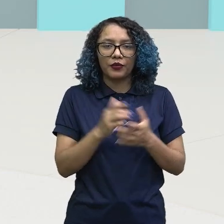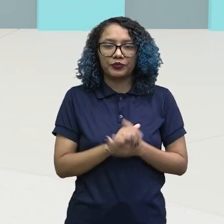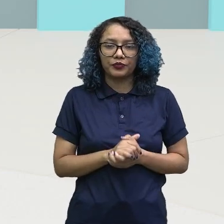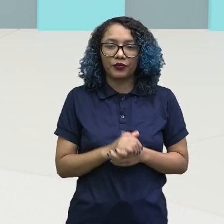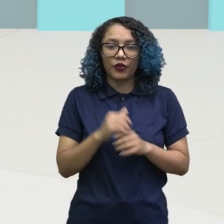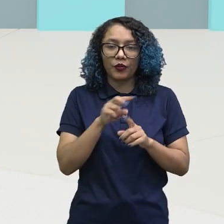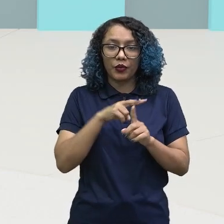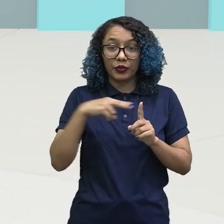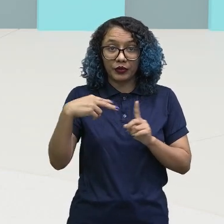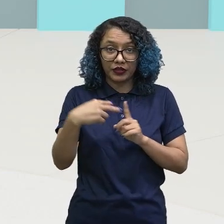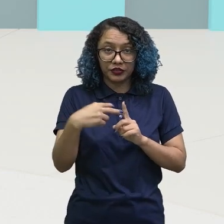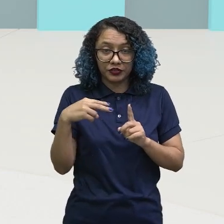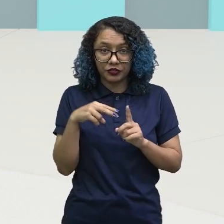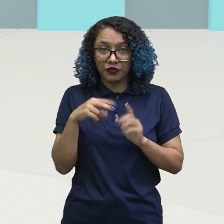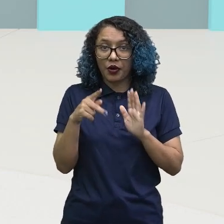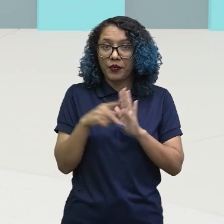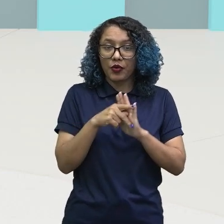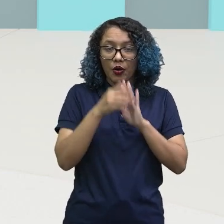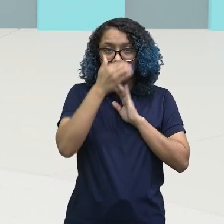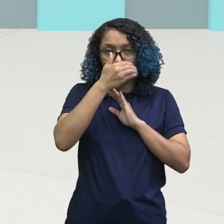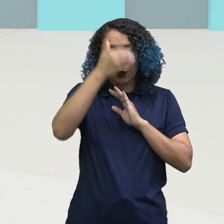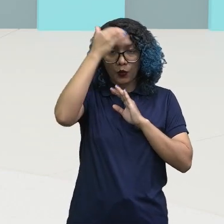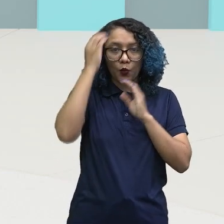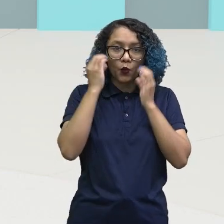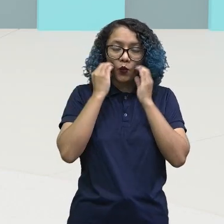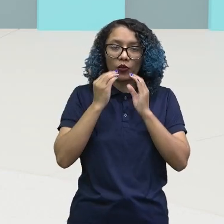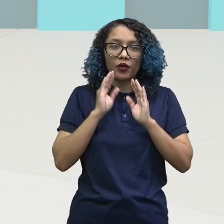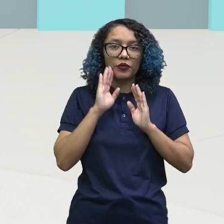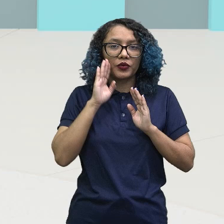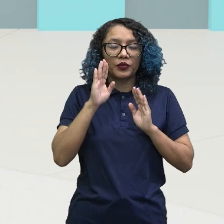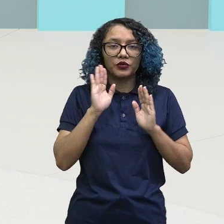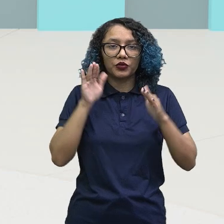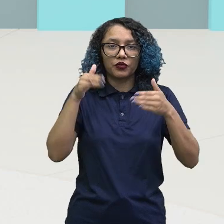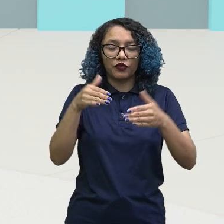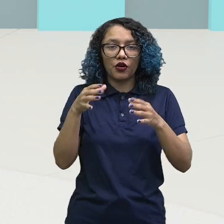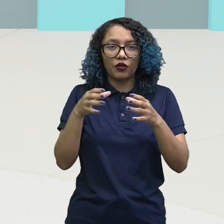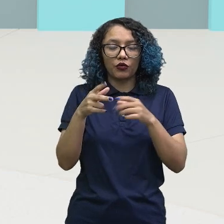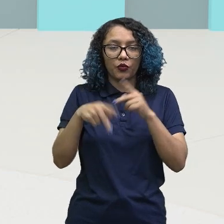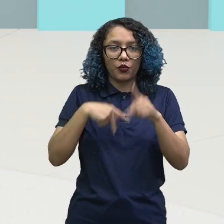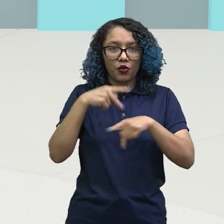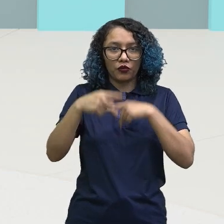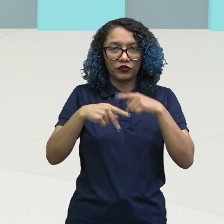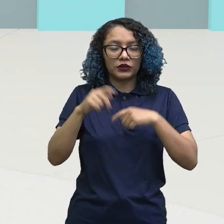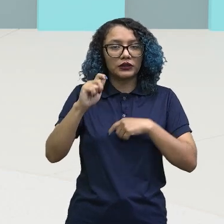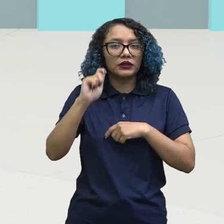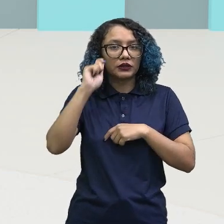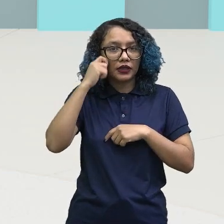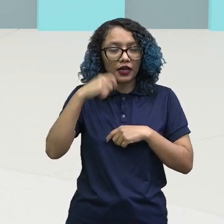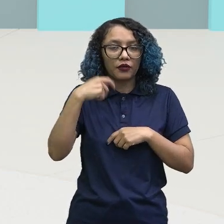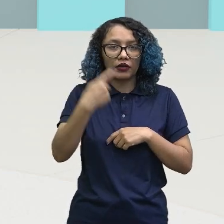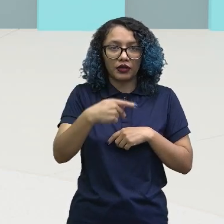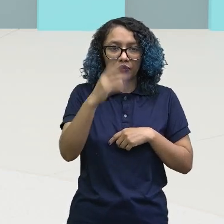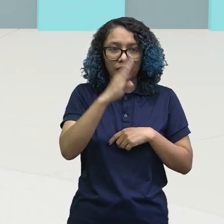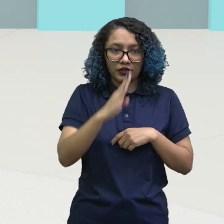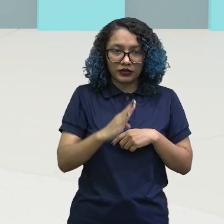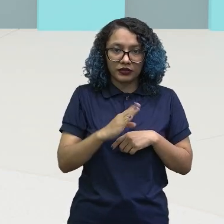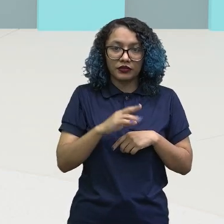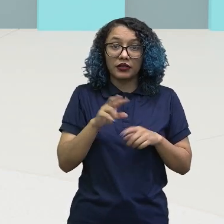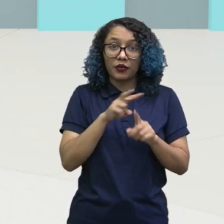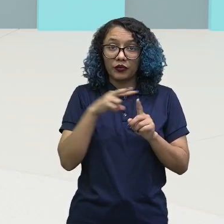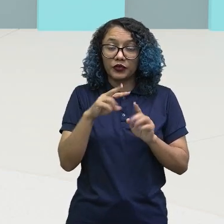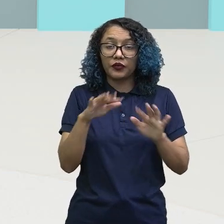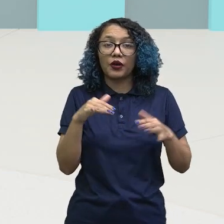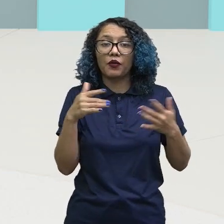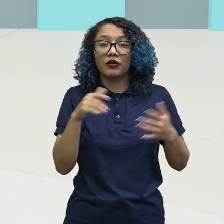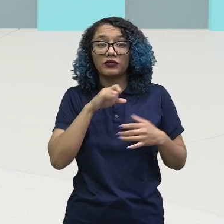aí darwinista a respeito, principalmente dos povos negros aqui no Brasil, e eles são vistos assim, se vocês têm